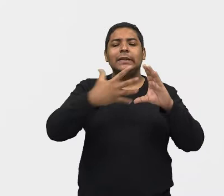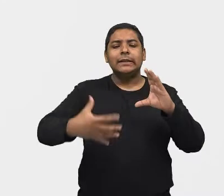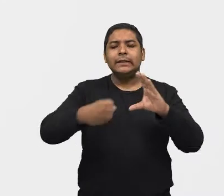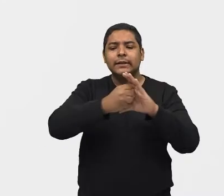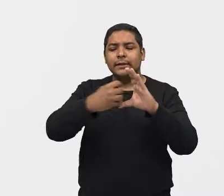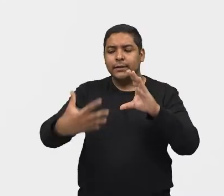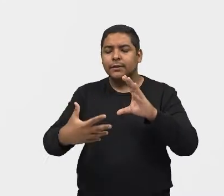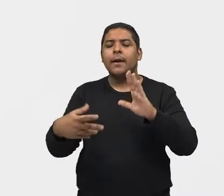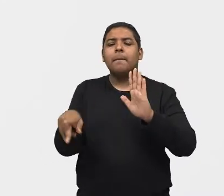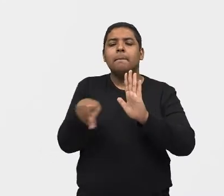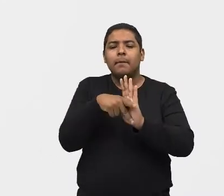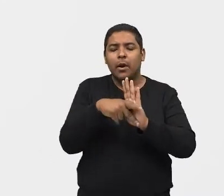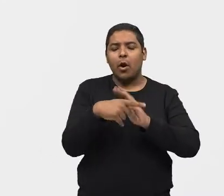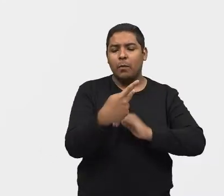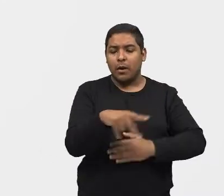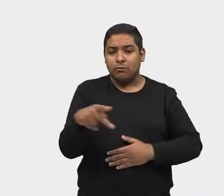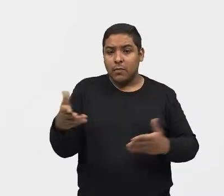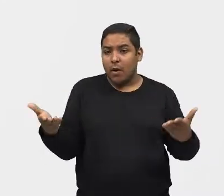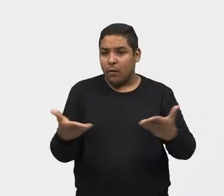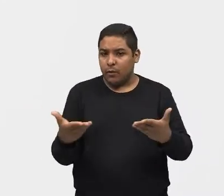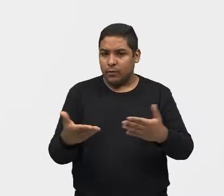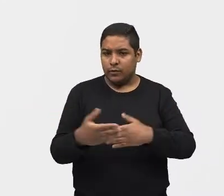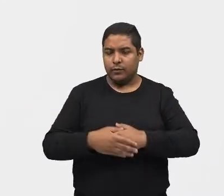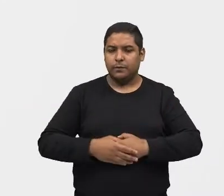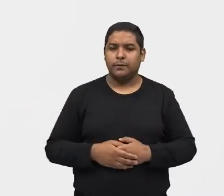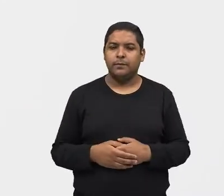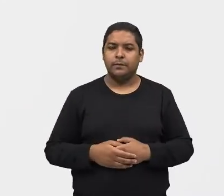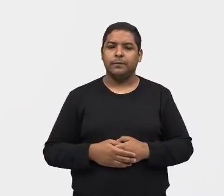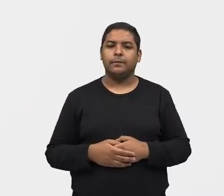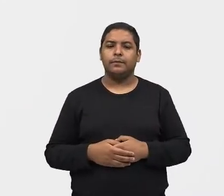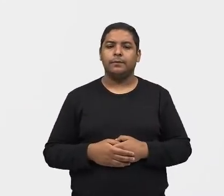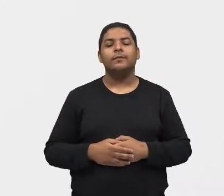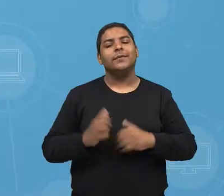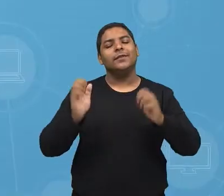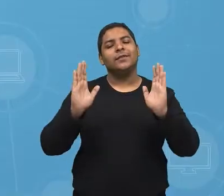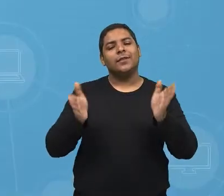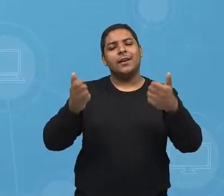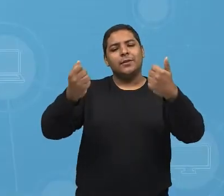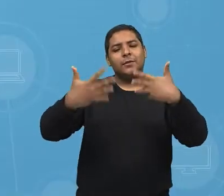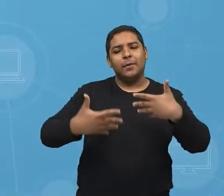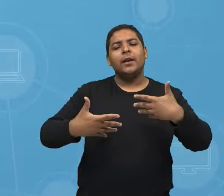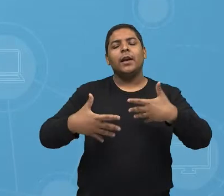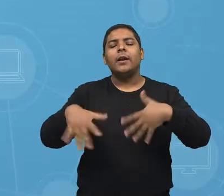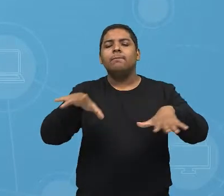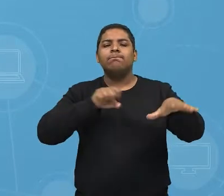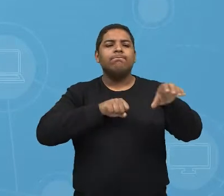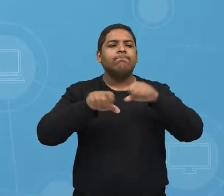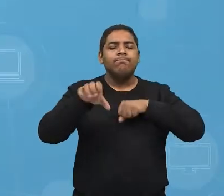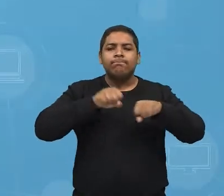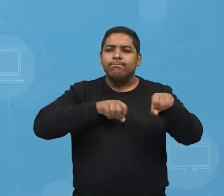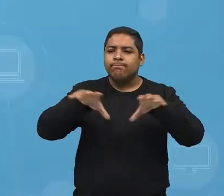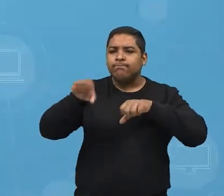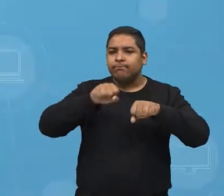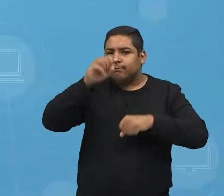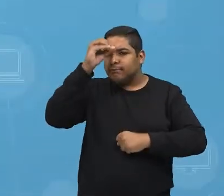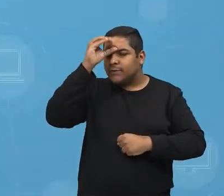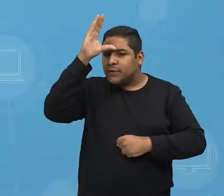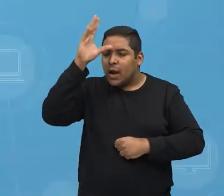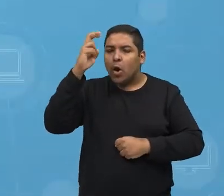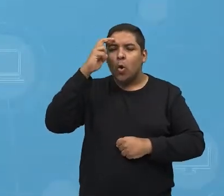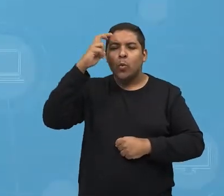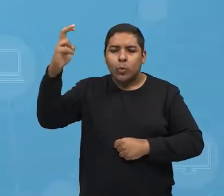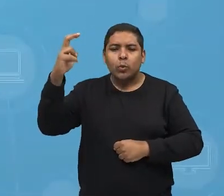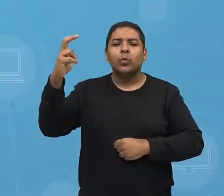características que ela tem na atualidade. Aquilo que eu falei para vocês. Foram agregando conhecimentos, foram agregando a